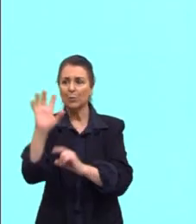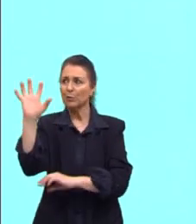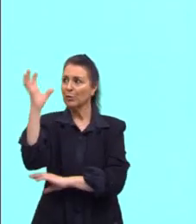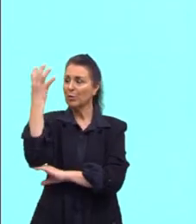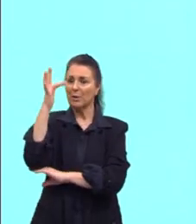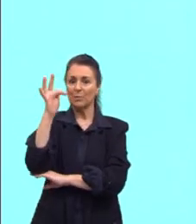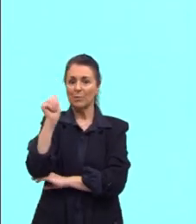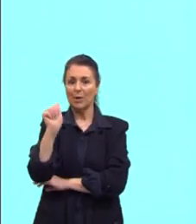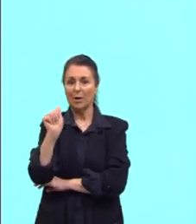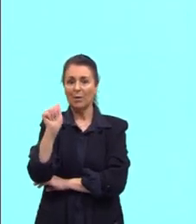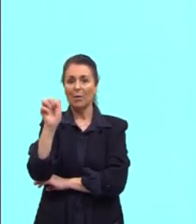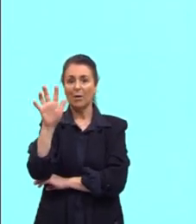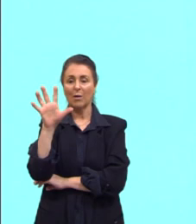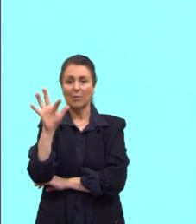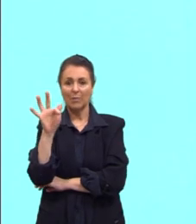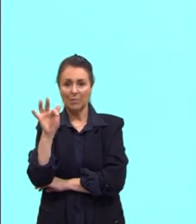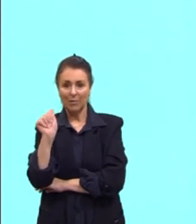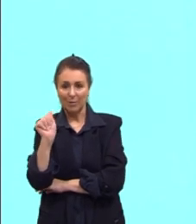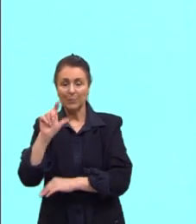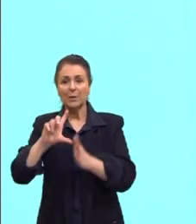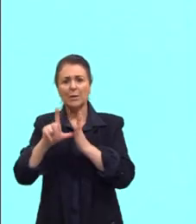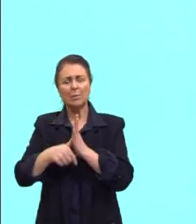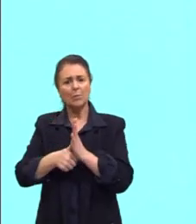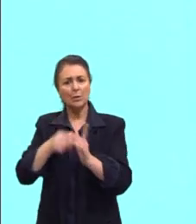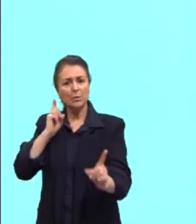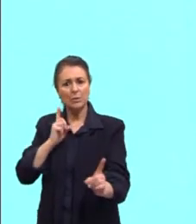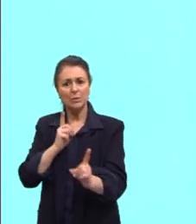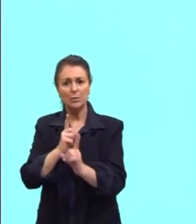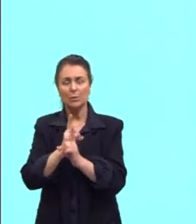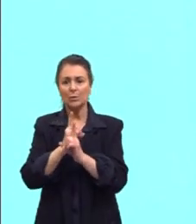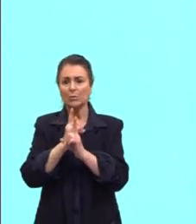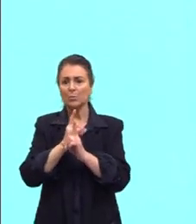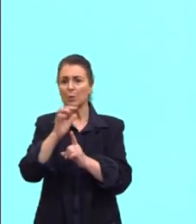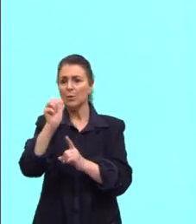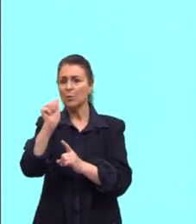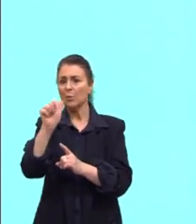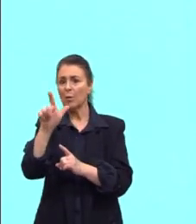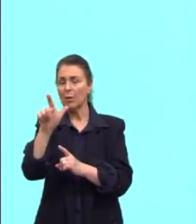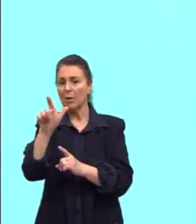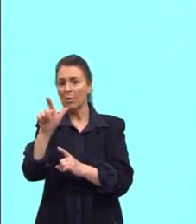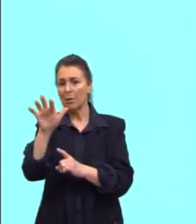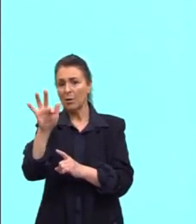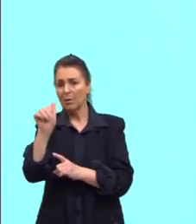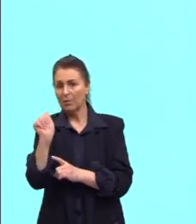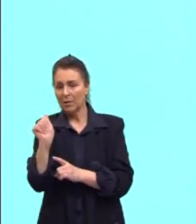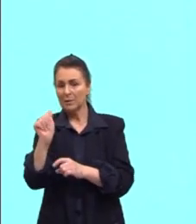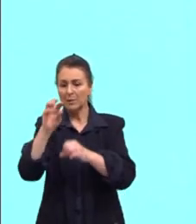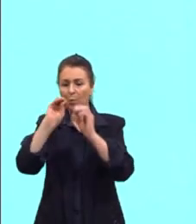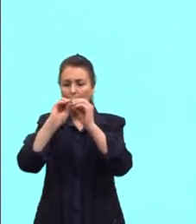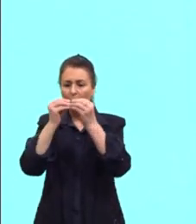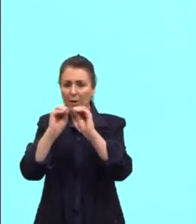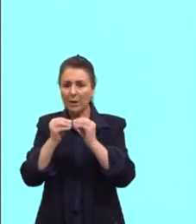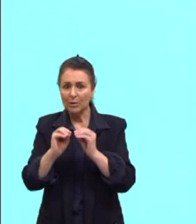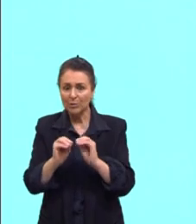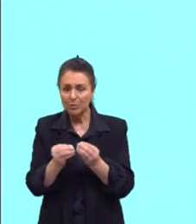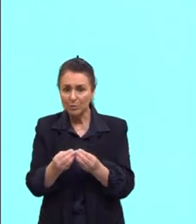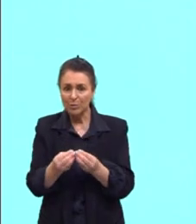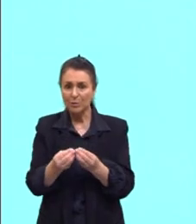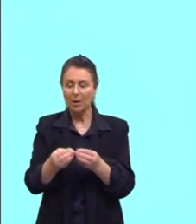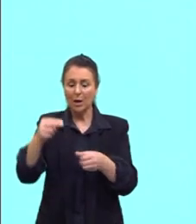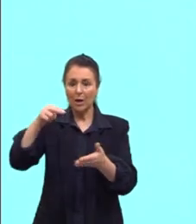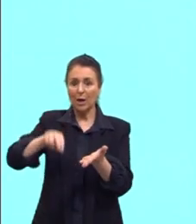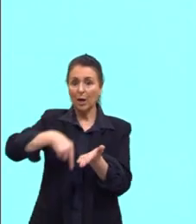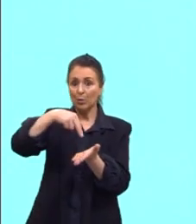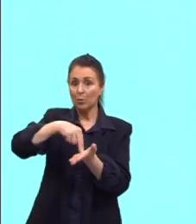Alfa posteriormente verificou-se que a emissão Alfa Na verdade são partículas correspondentes a